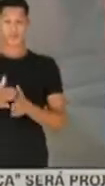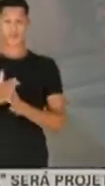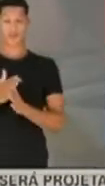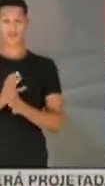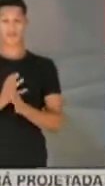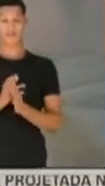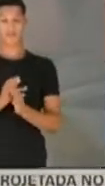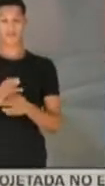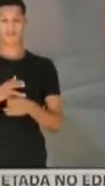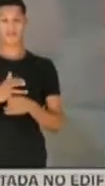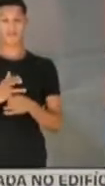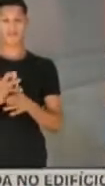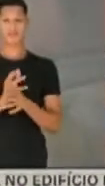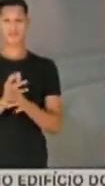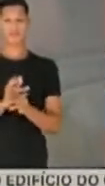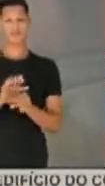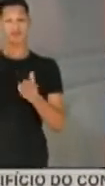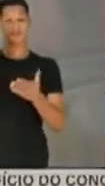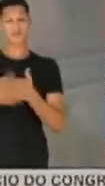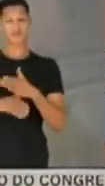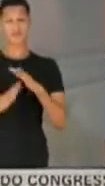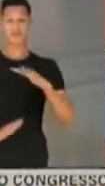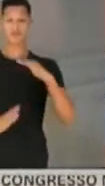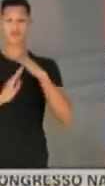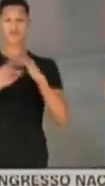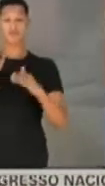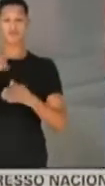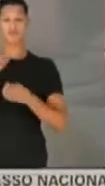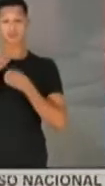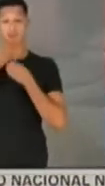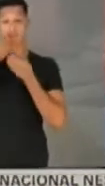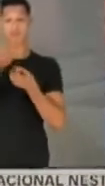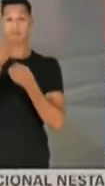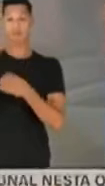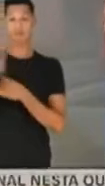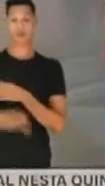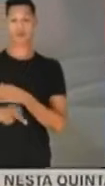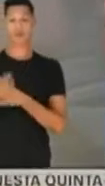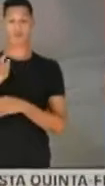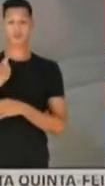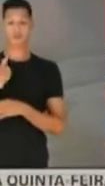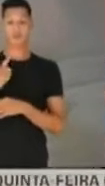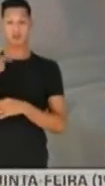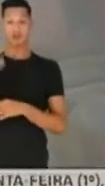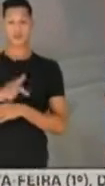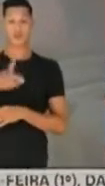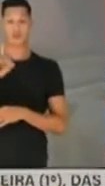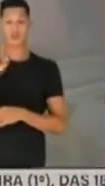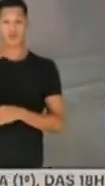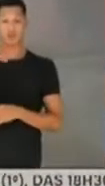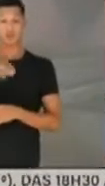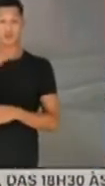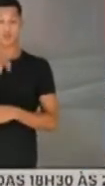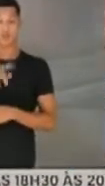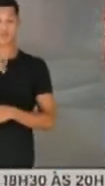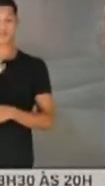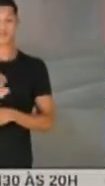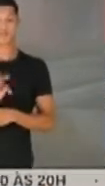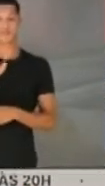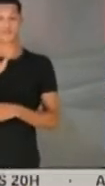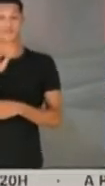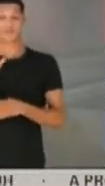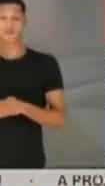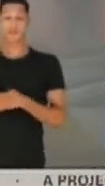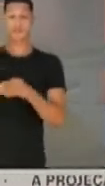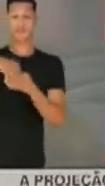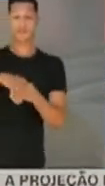resta evidente, no mínimo, a suspeição de que este depoente aqui se encontra o senhor Dominguete, foi plantado para